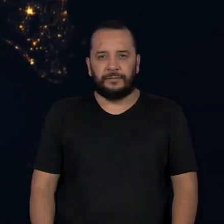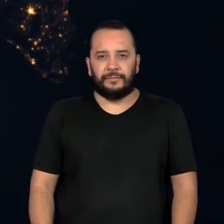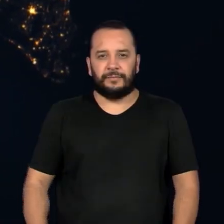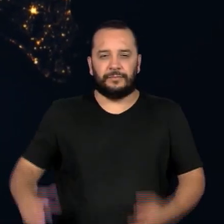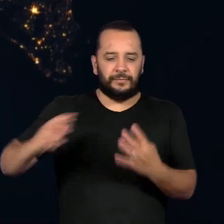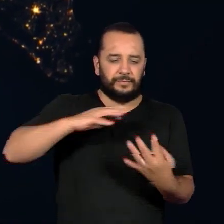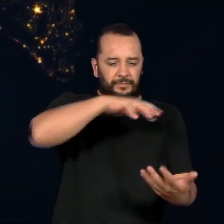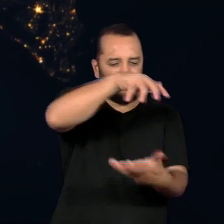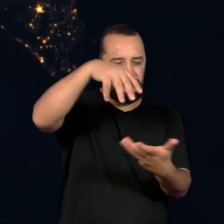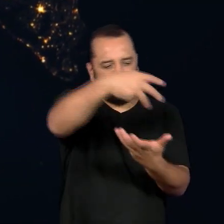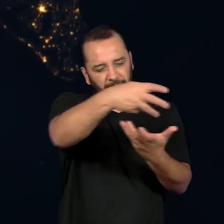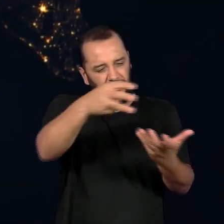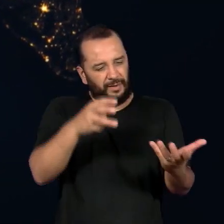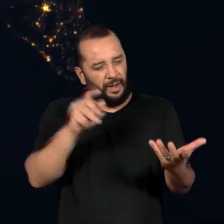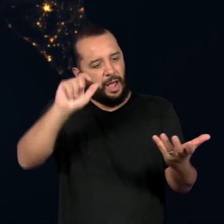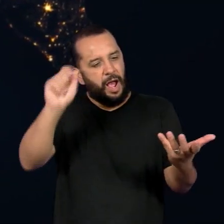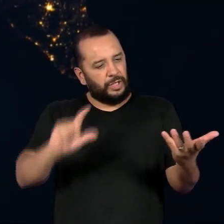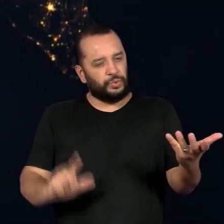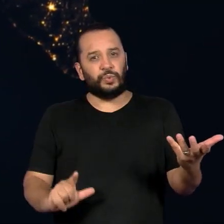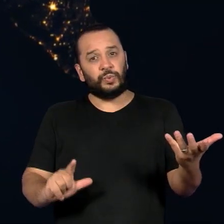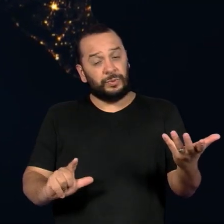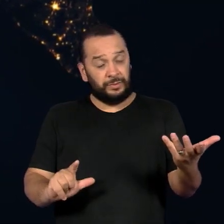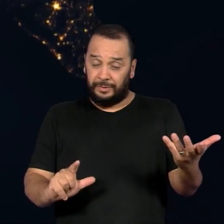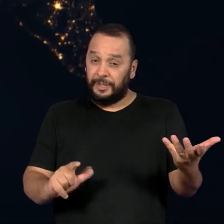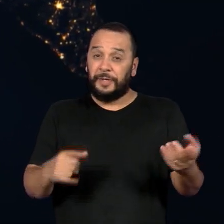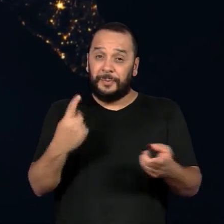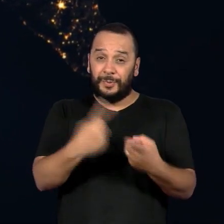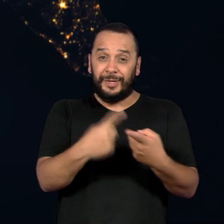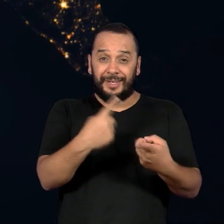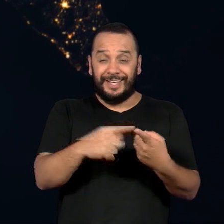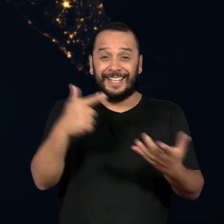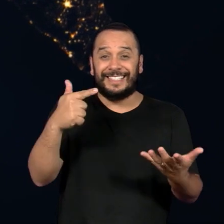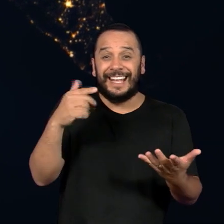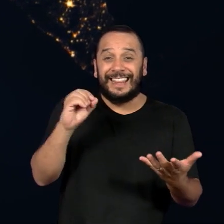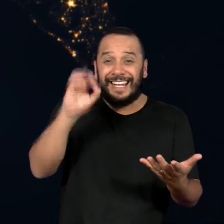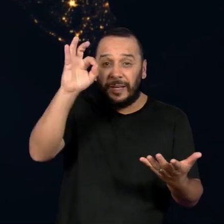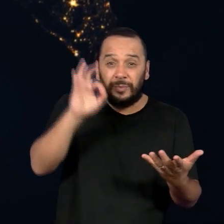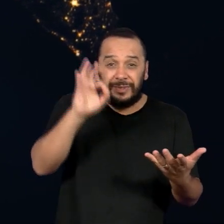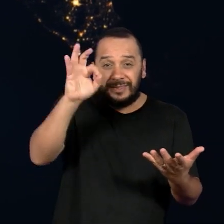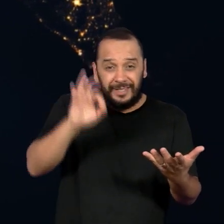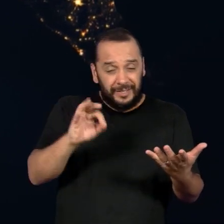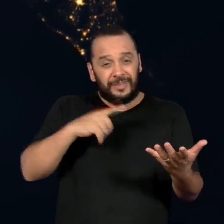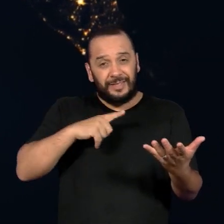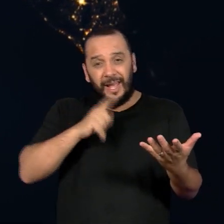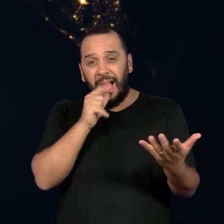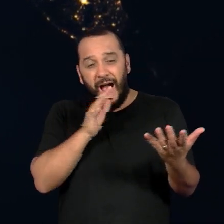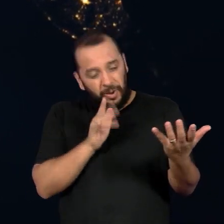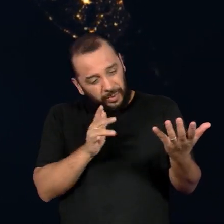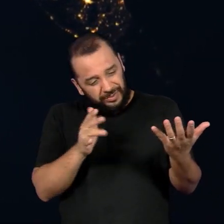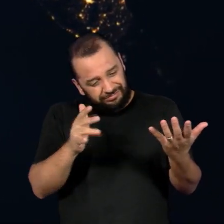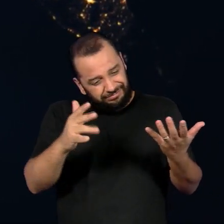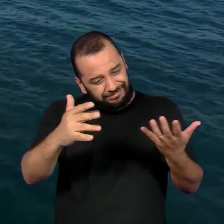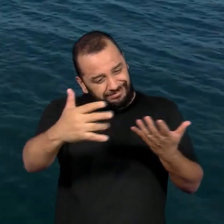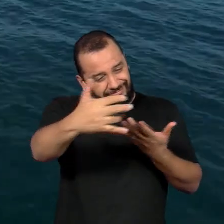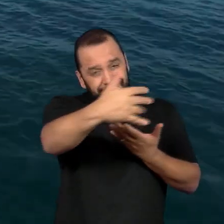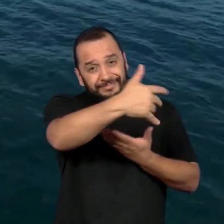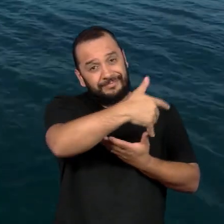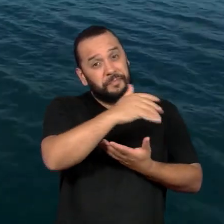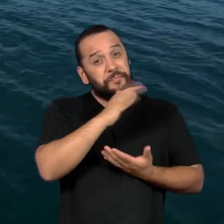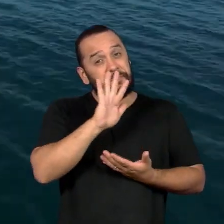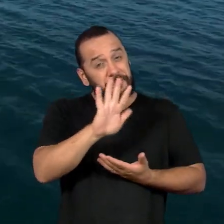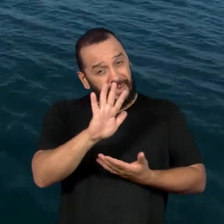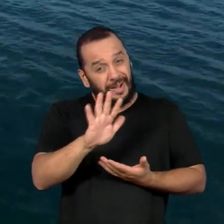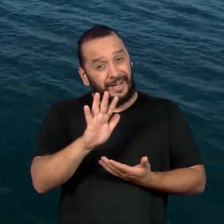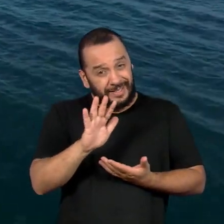Planeta azul. A Terra é chamada assim por ter mais de 70% da superfície coberta por água. Mas o